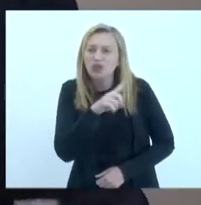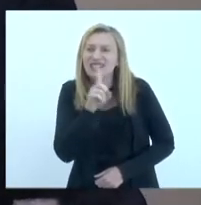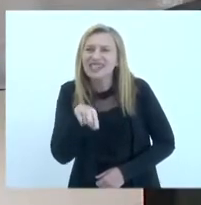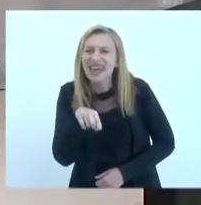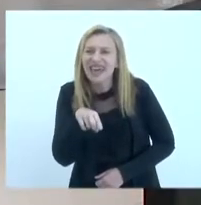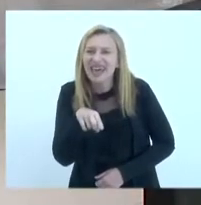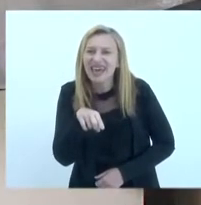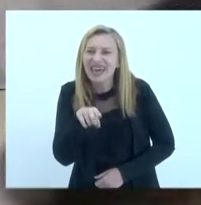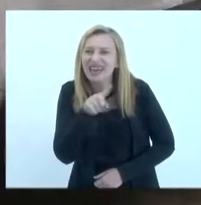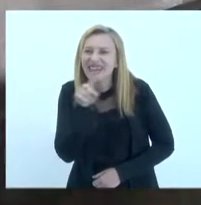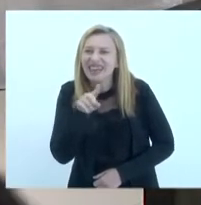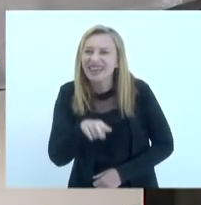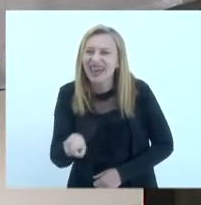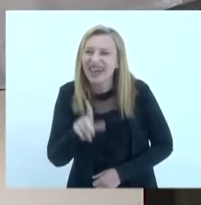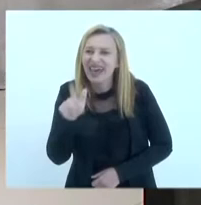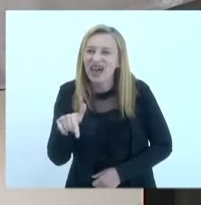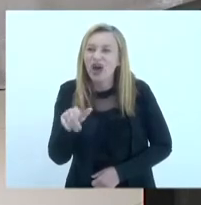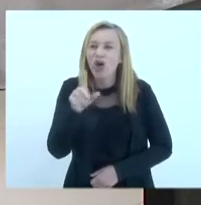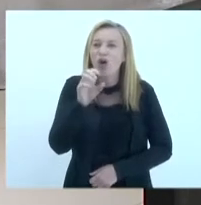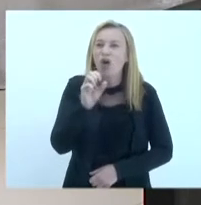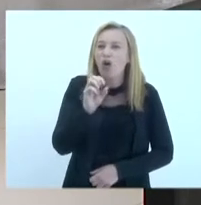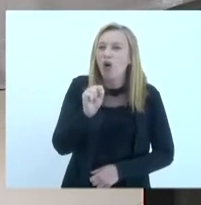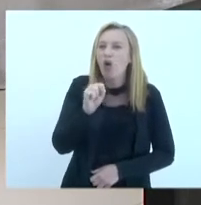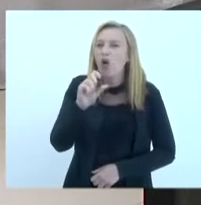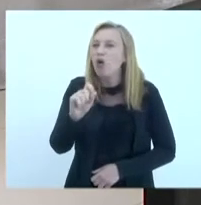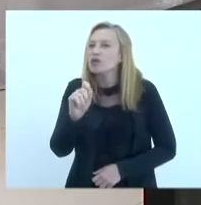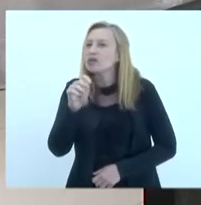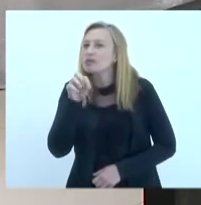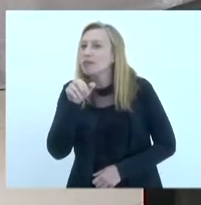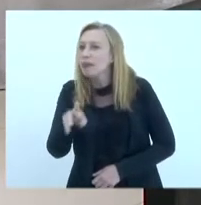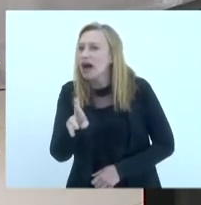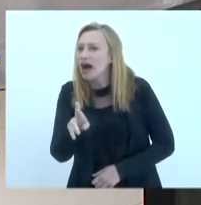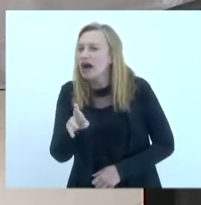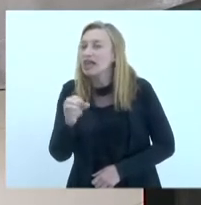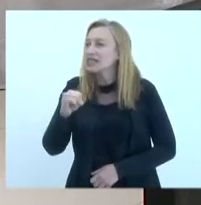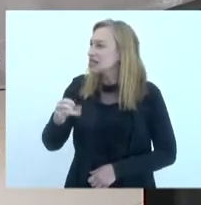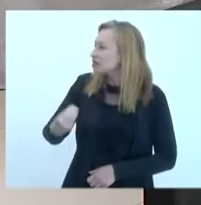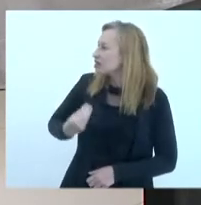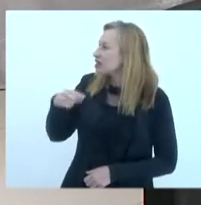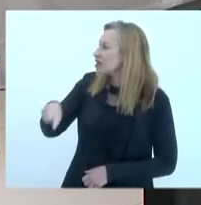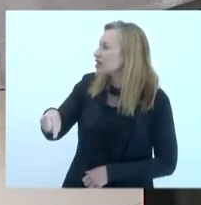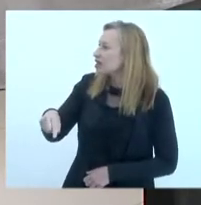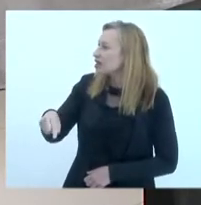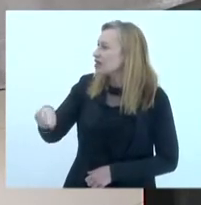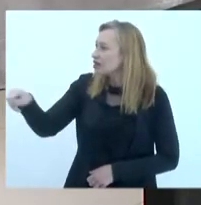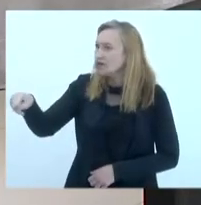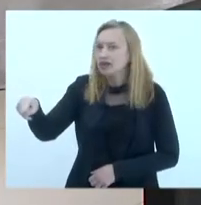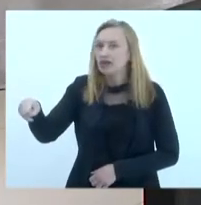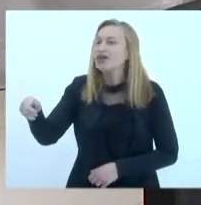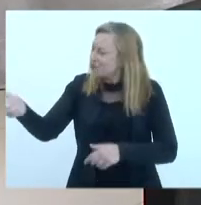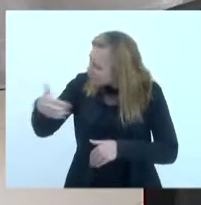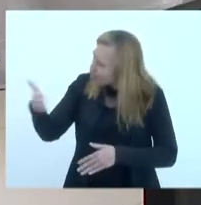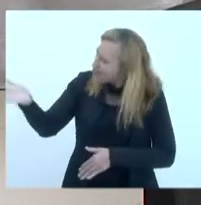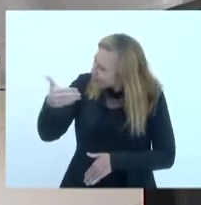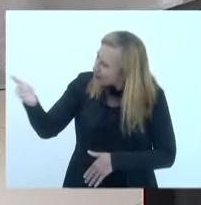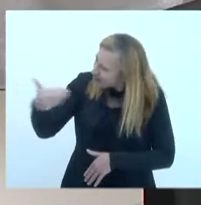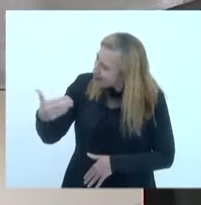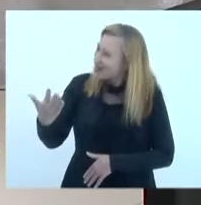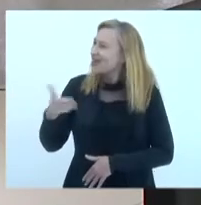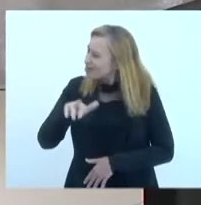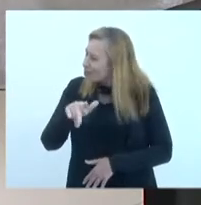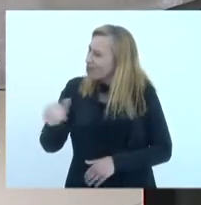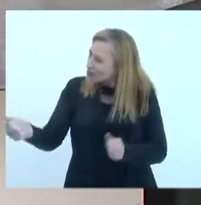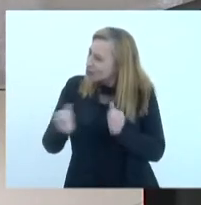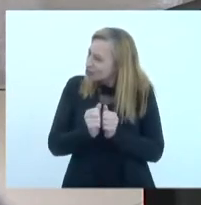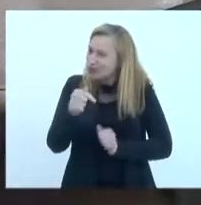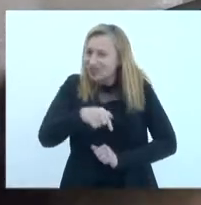o Zé Osmar. Se tiver por aí. Então vem aqui, por favor, meu irmão. Participa